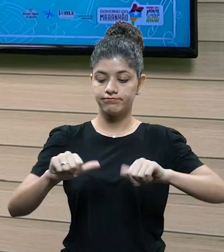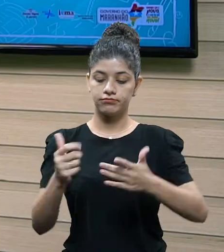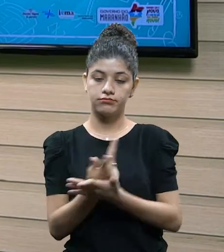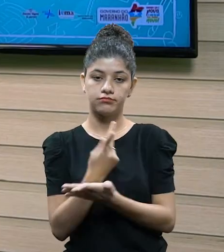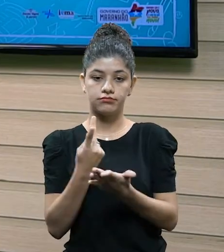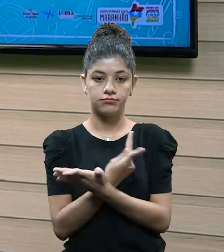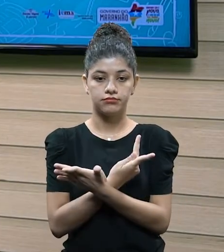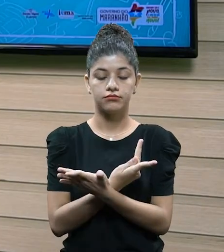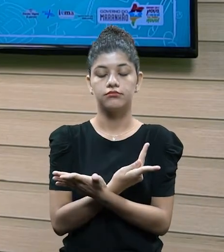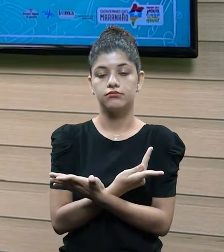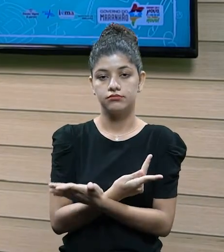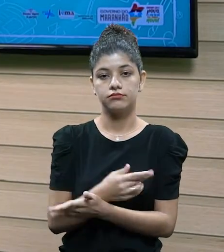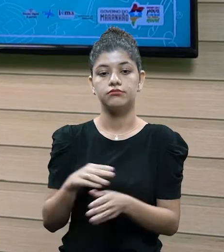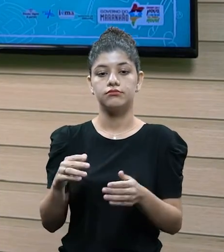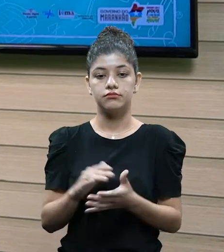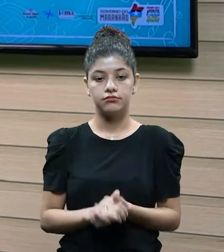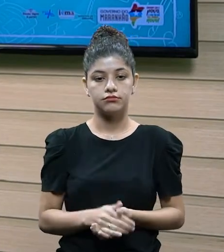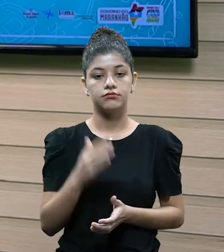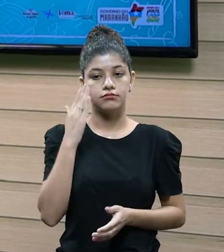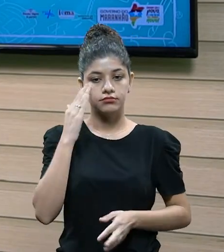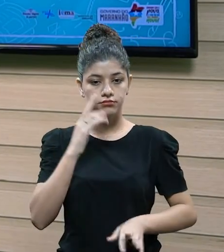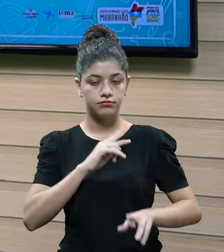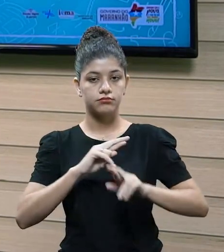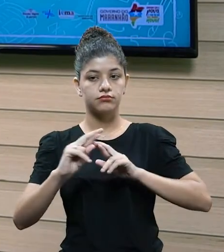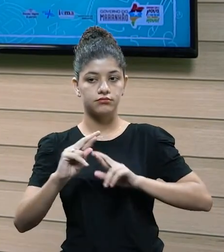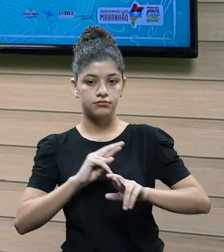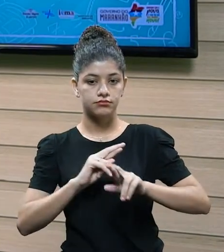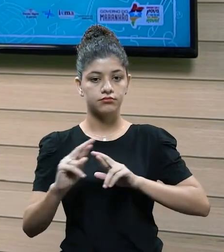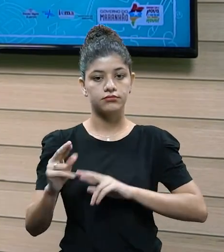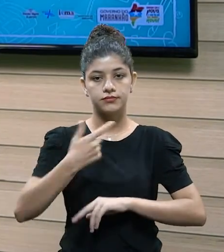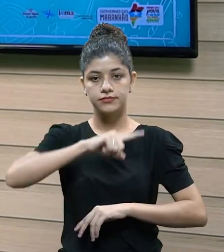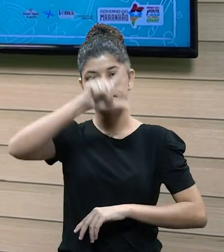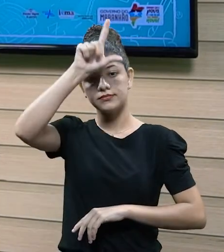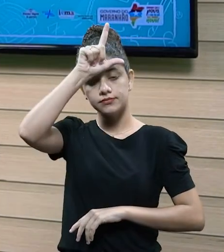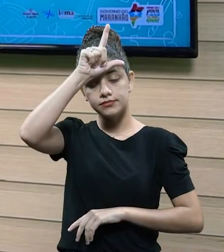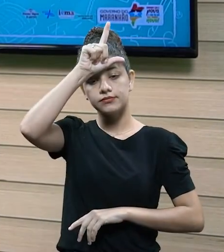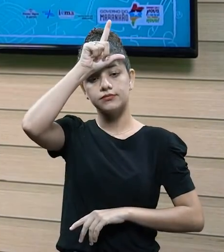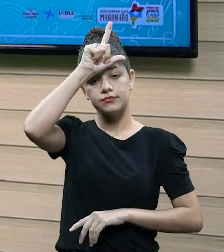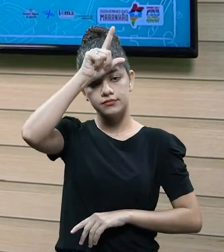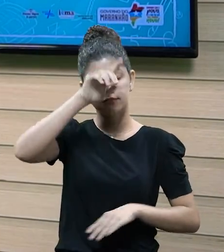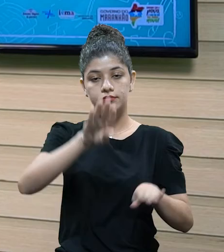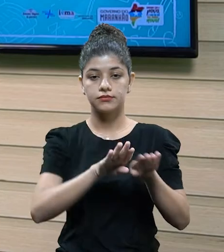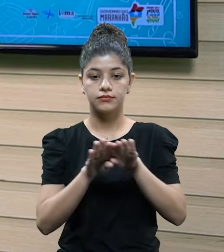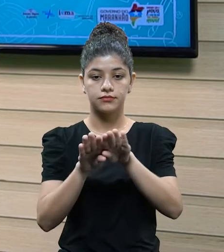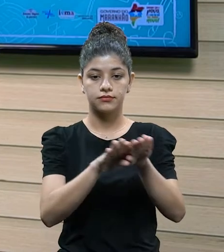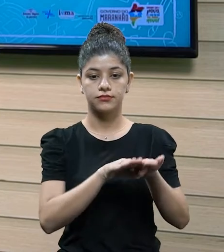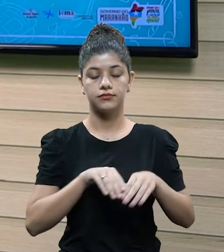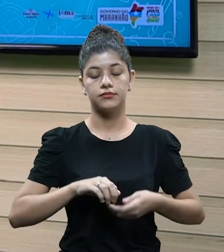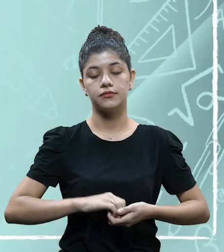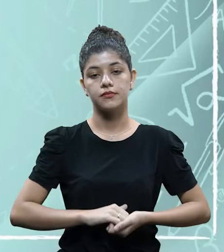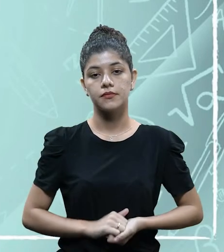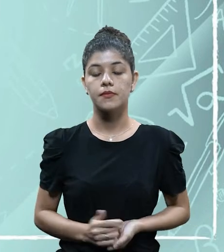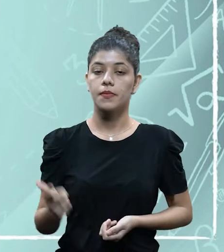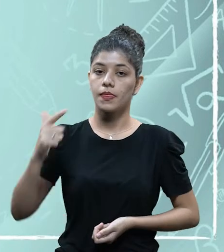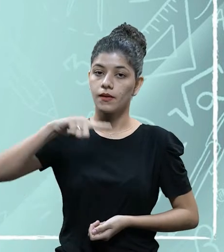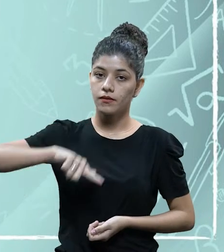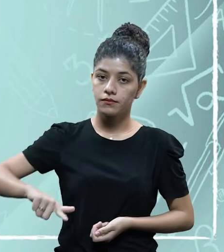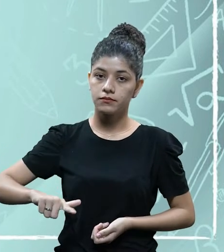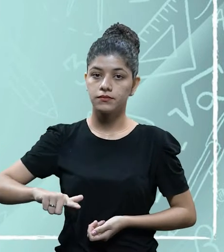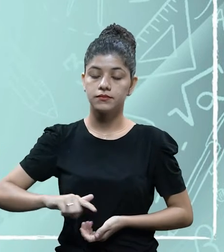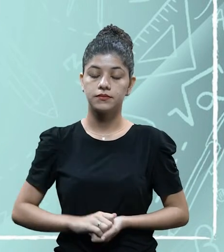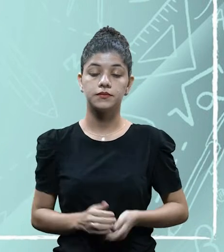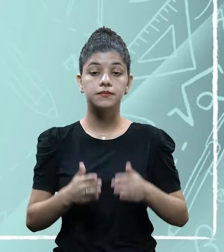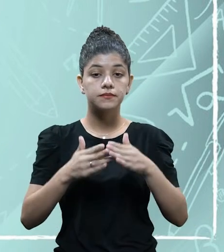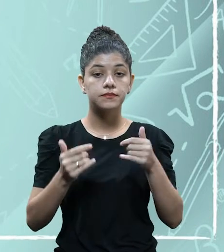por isso que eu gosto muito dessa frase. O consenso é a negociação da liderança, né, o ponto de equilíbrio. E aí,